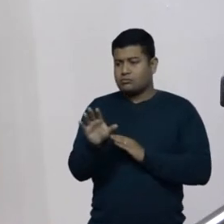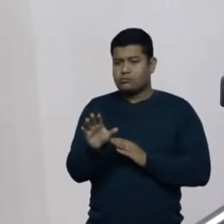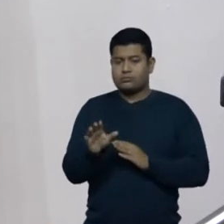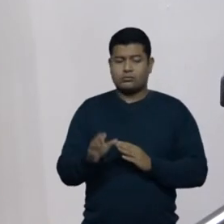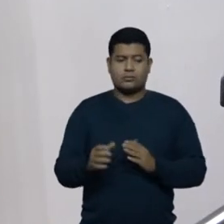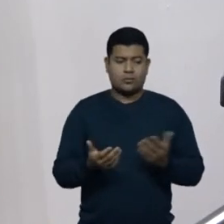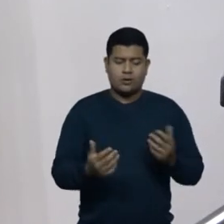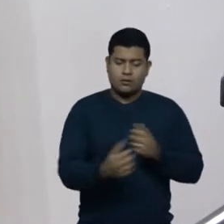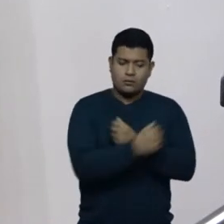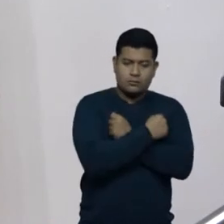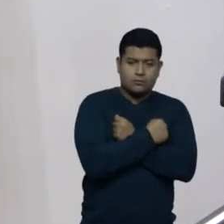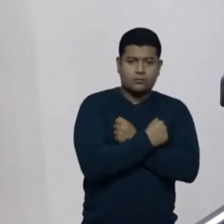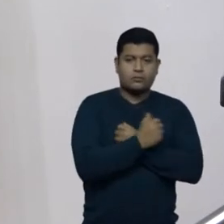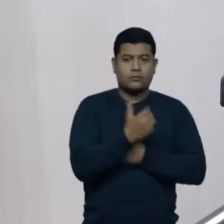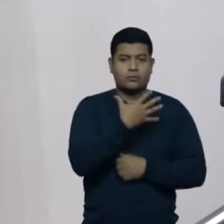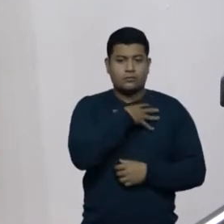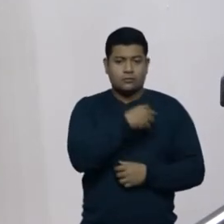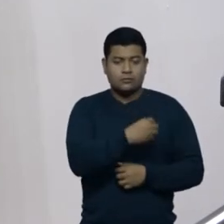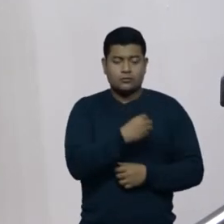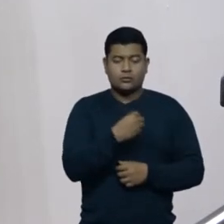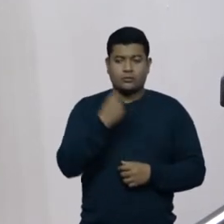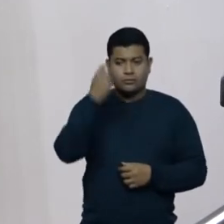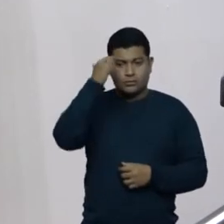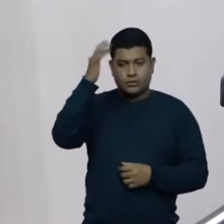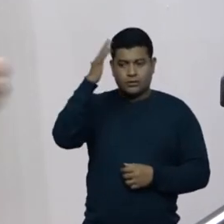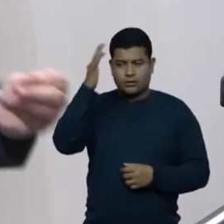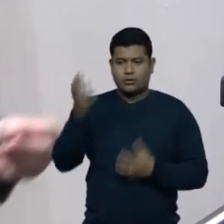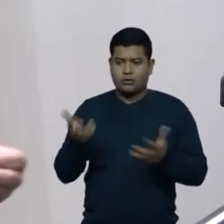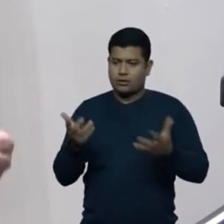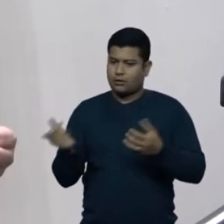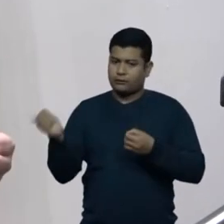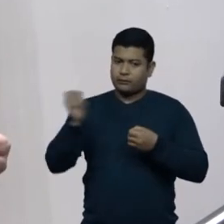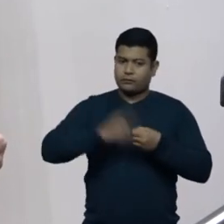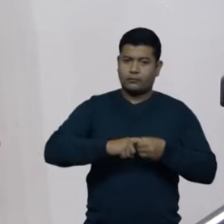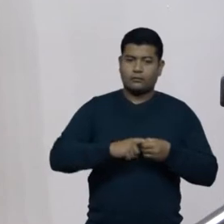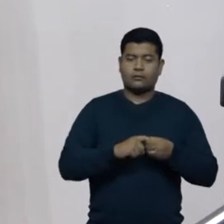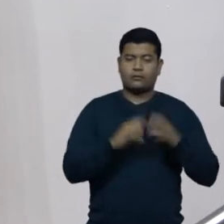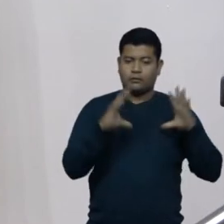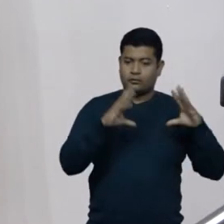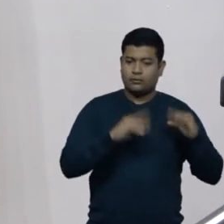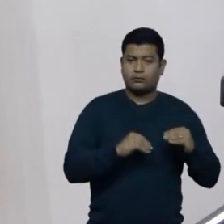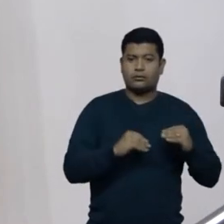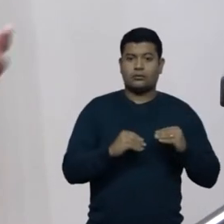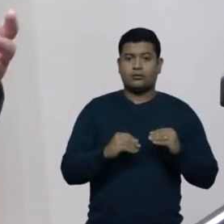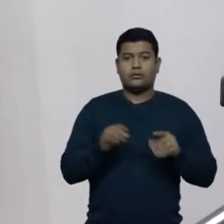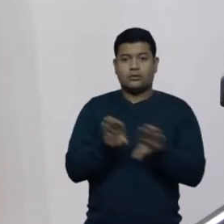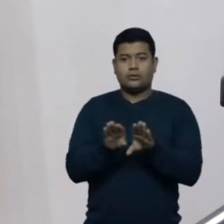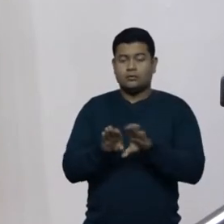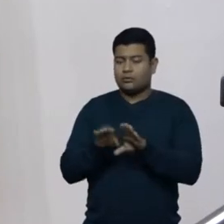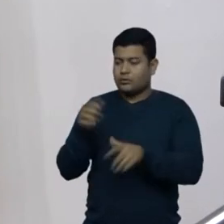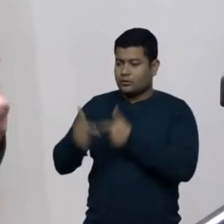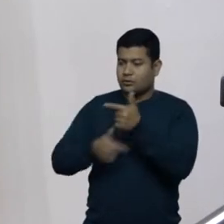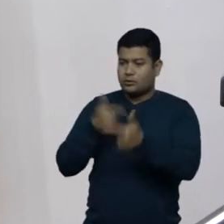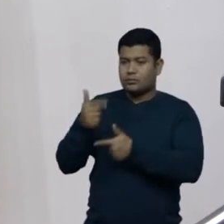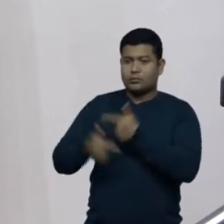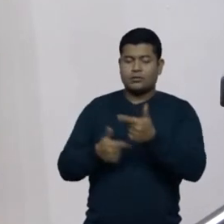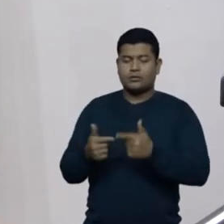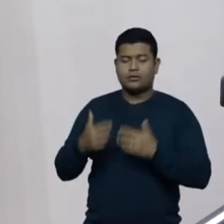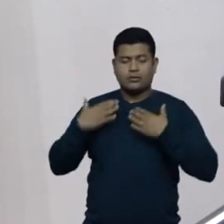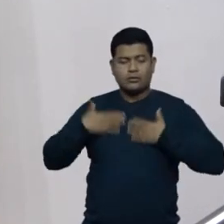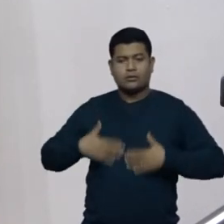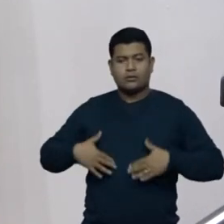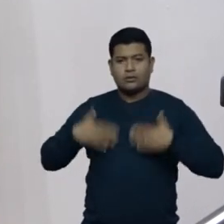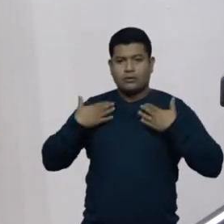seus filhos, querendo voltar à noite, querendo fazer um trabalho tranquilo no seu período